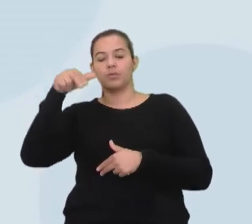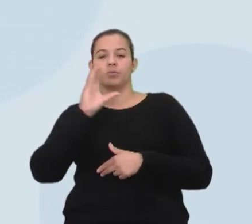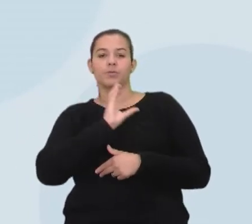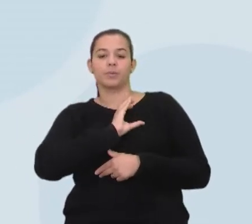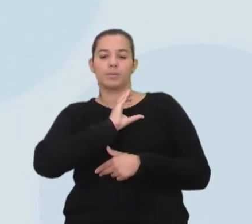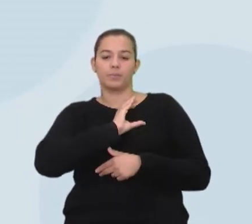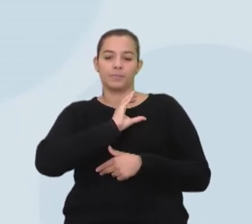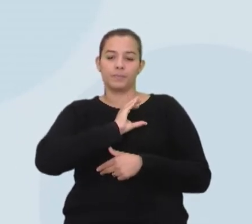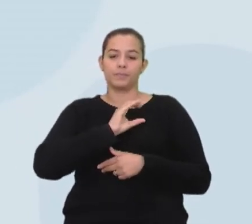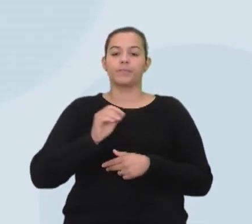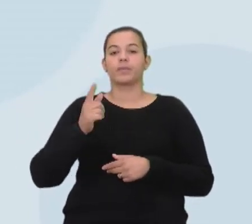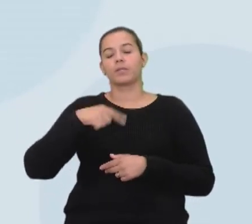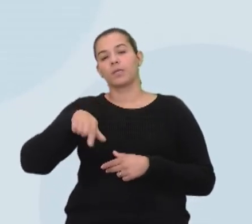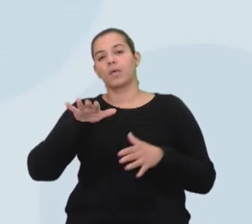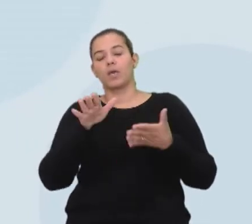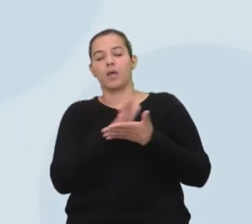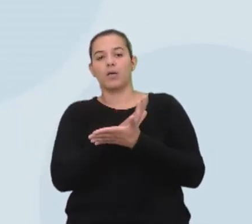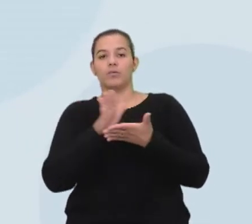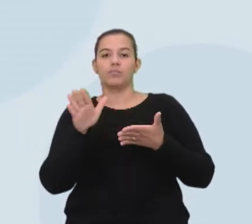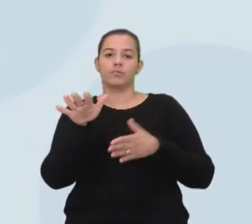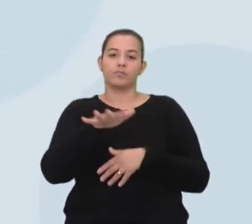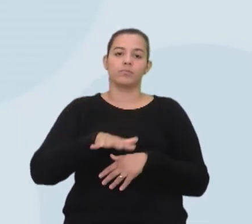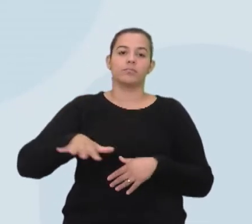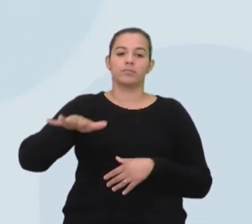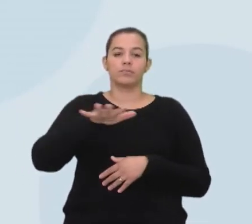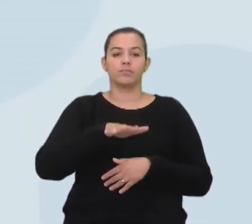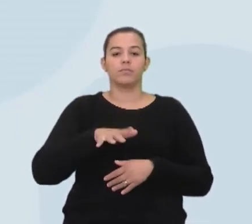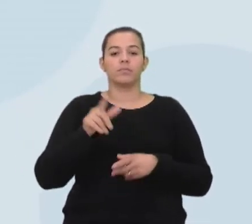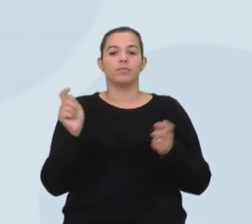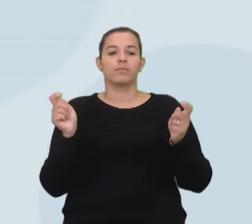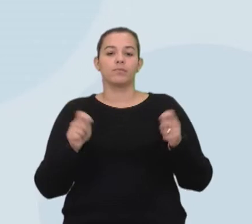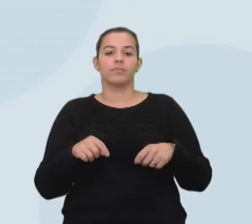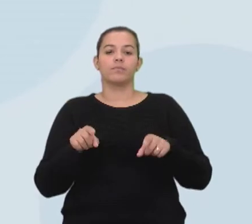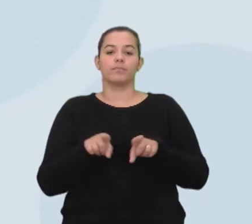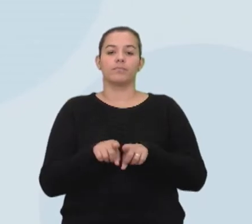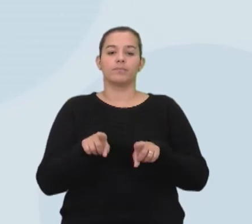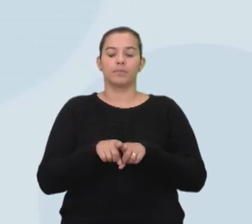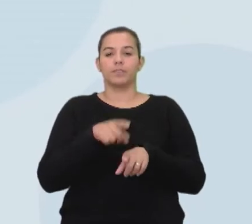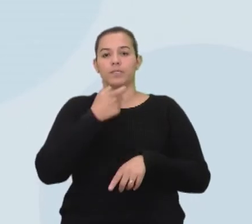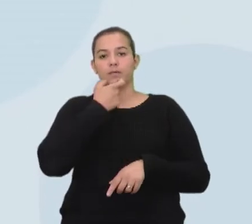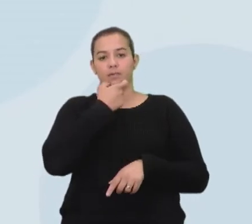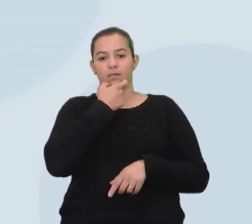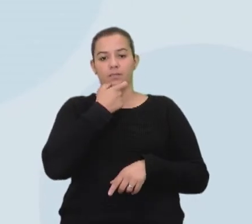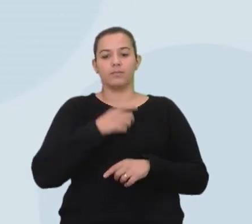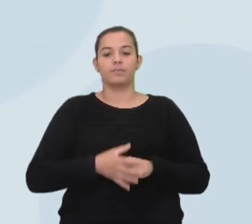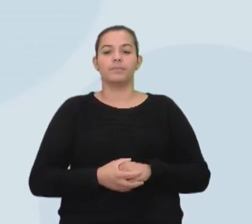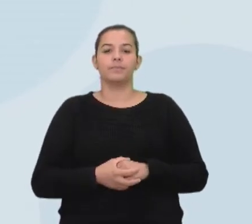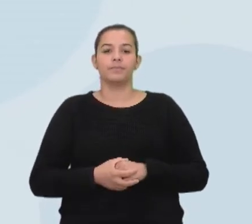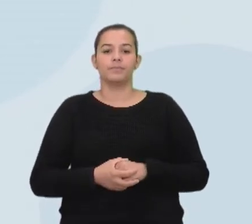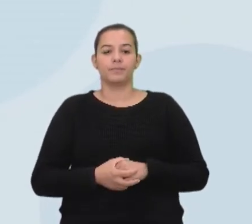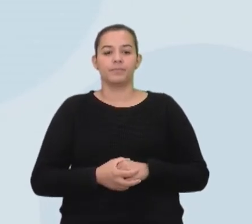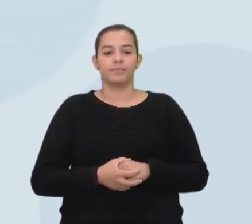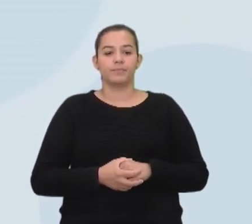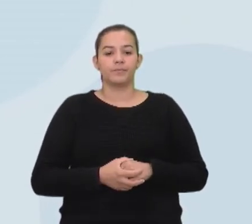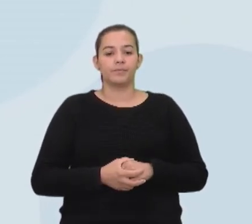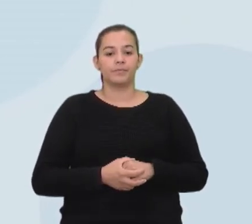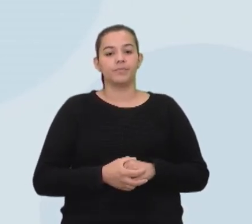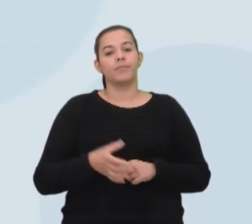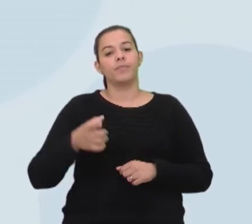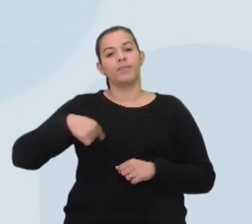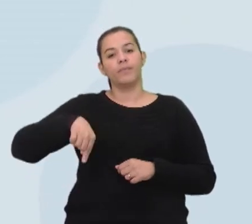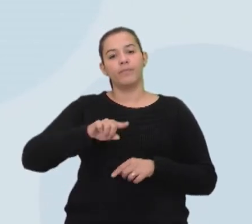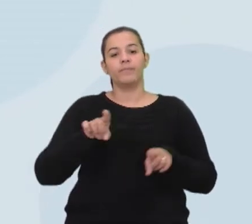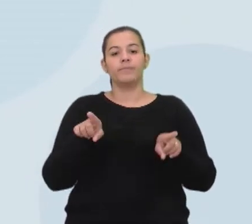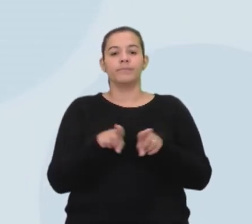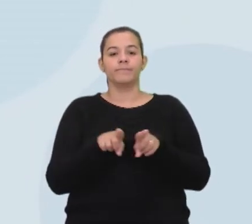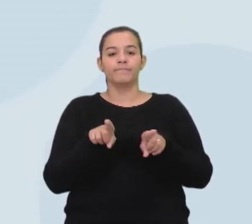Canadá, que são territórios aí da Inglaterra, né? E a gente tem também